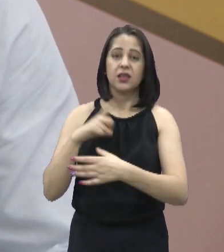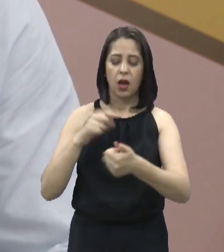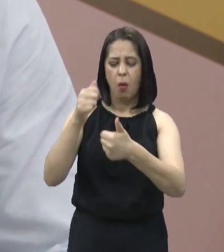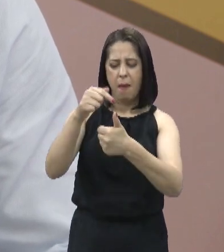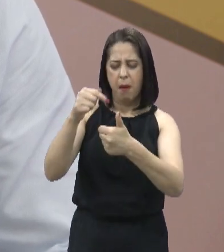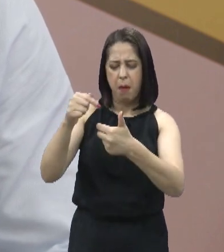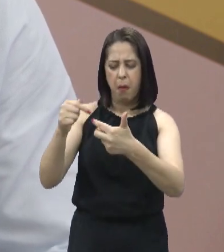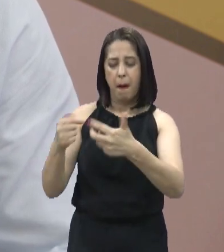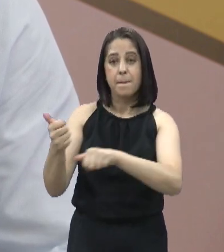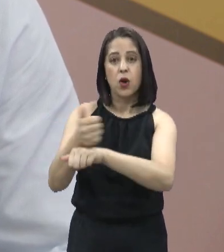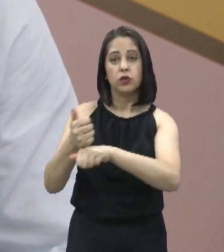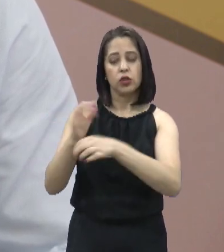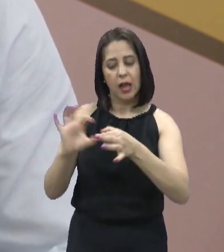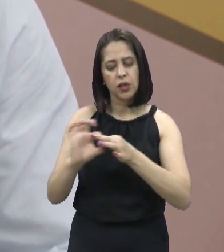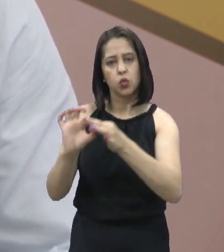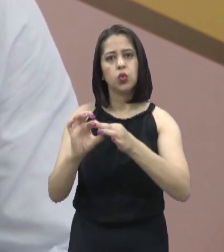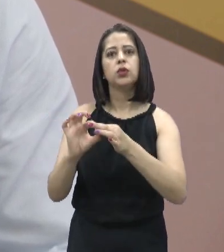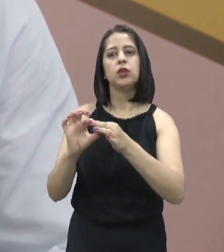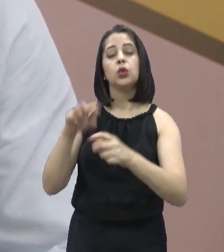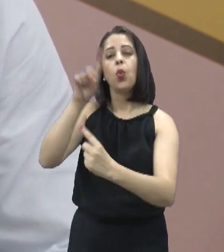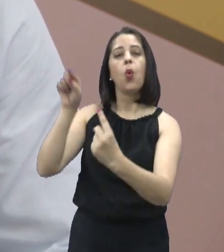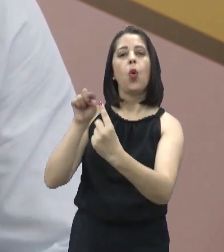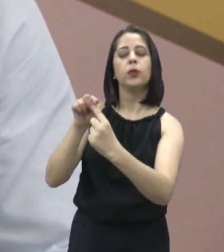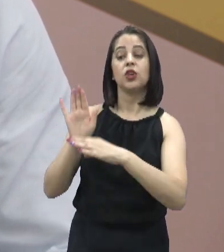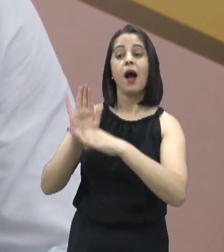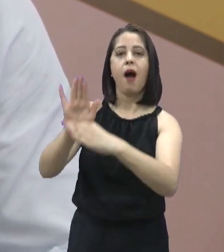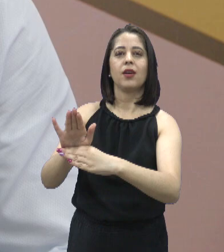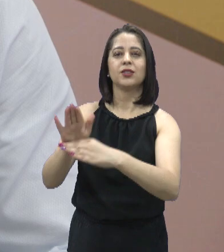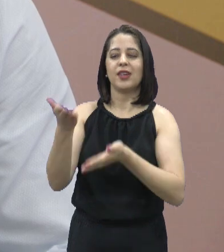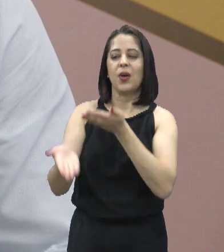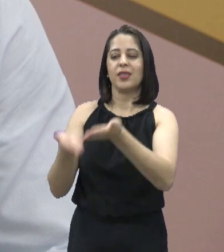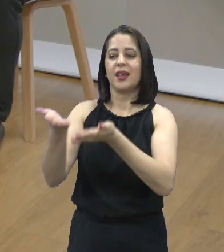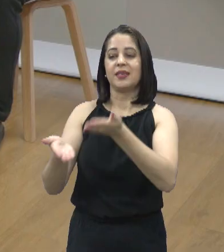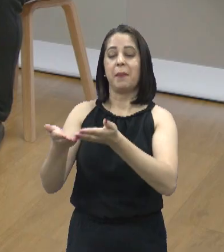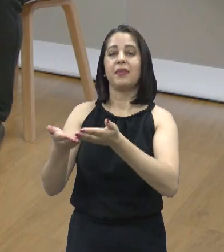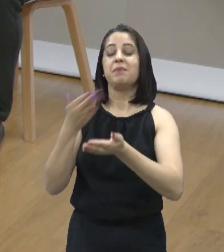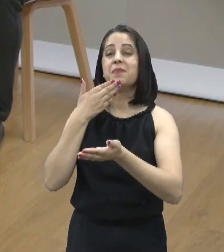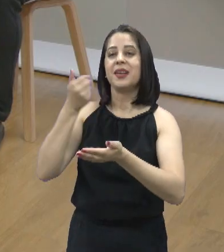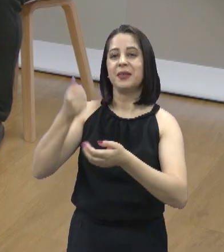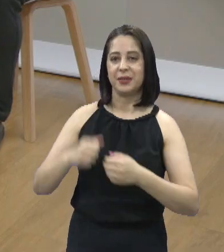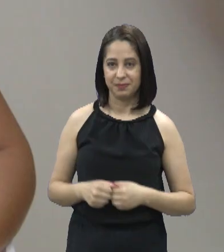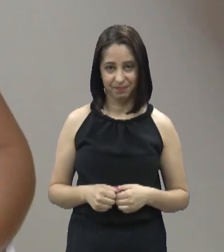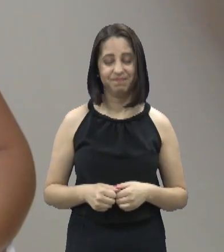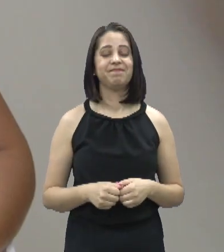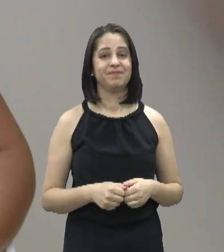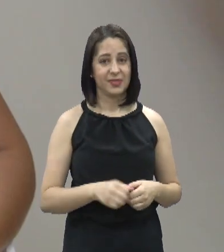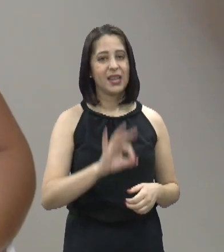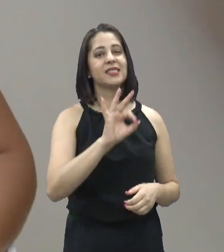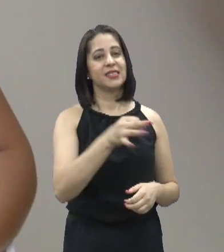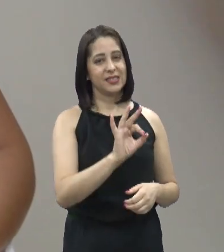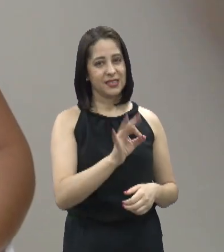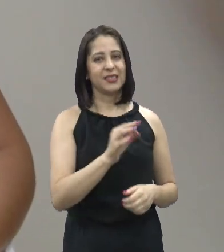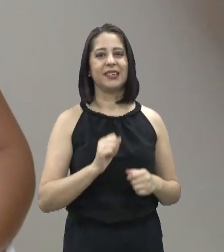conjunto que todos atuam com o objetivo de ter o melhor resultado possível para as pacientes. É verdade, e o melhor resultado com certeza